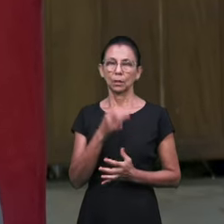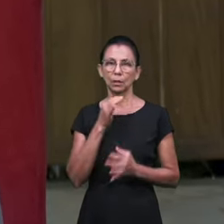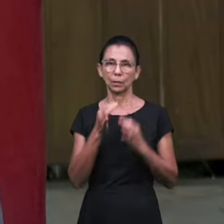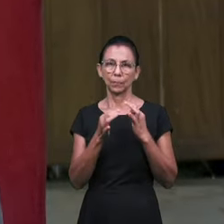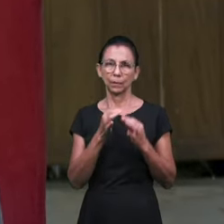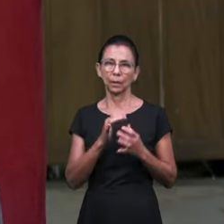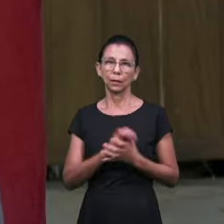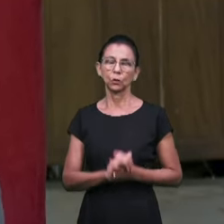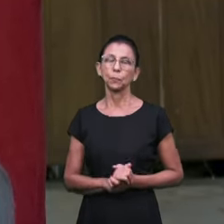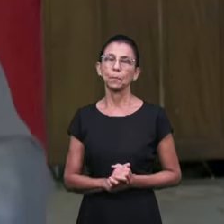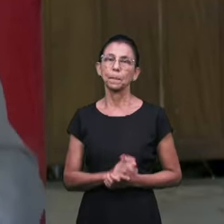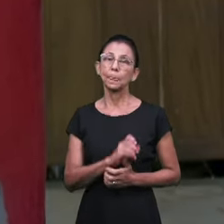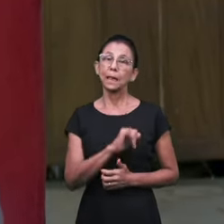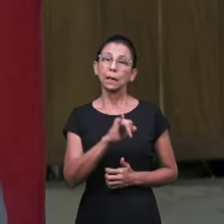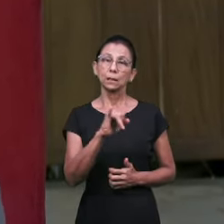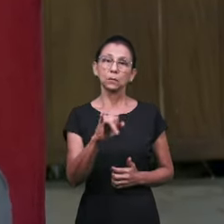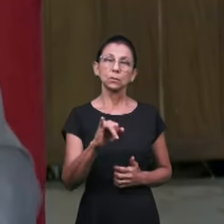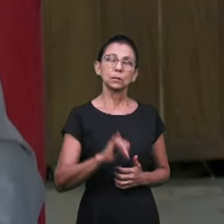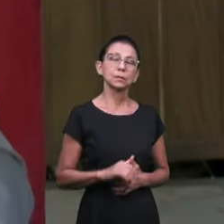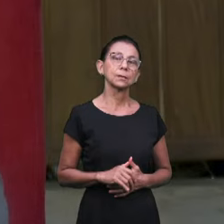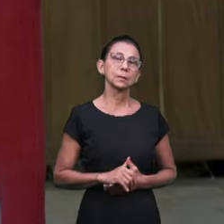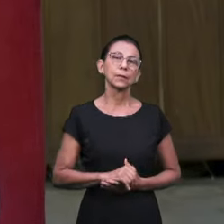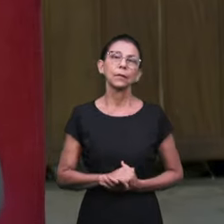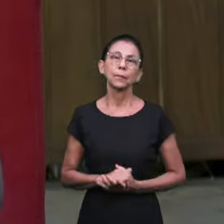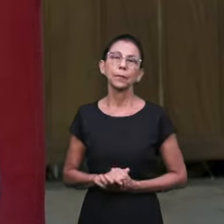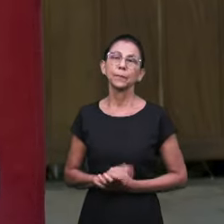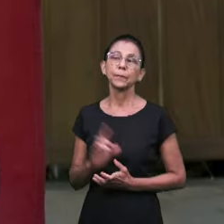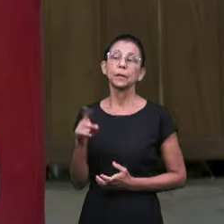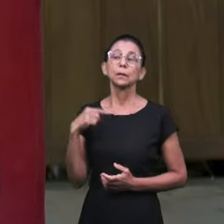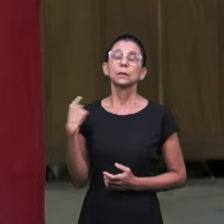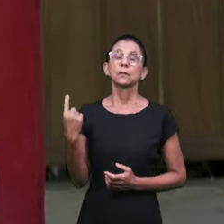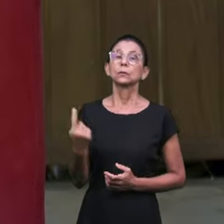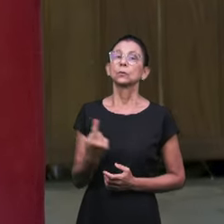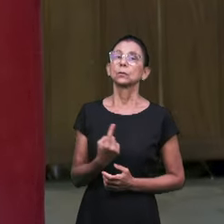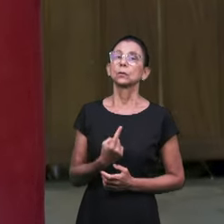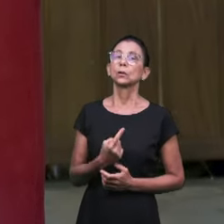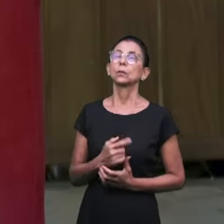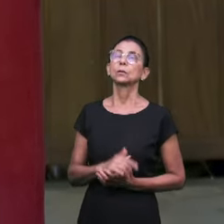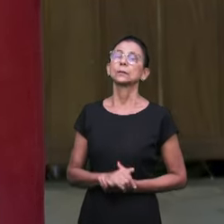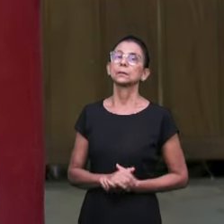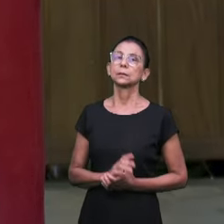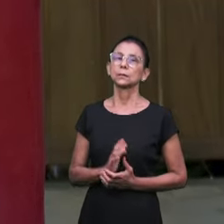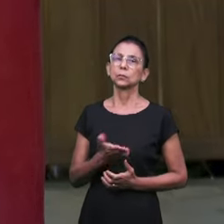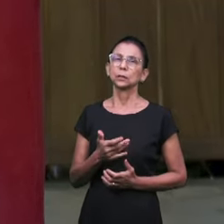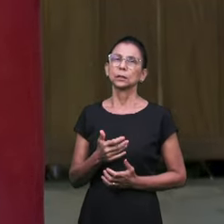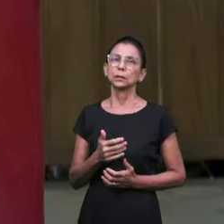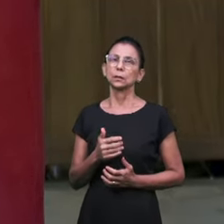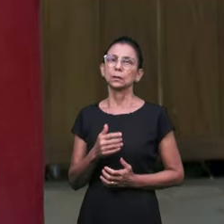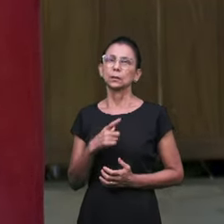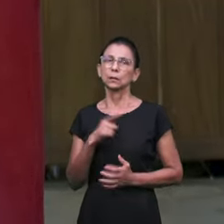que está participando conosco hoje, que nós já estamos com um grupo de pessoas que já estão